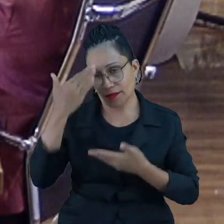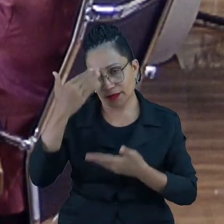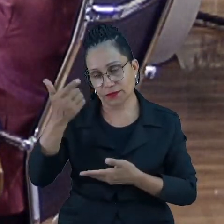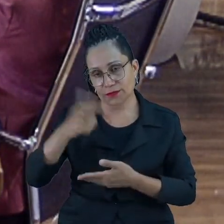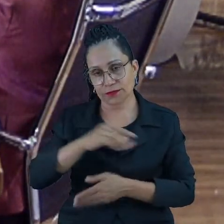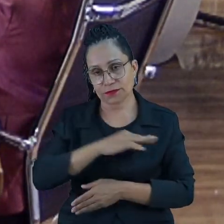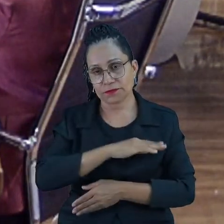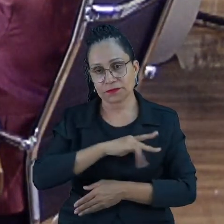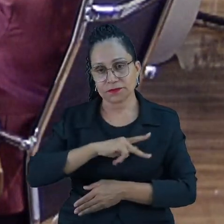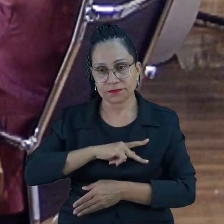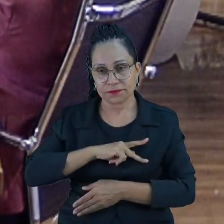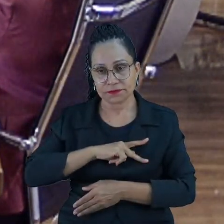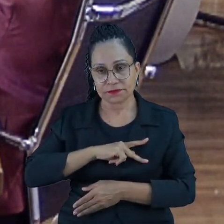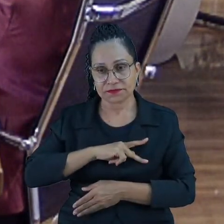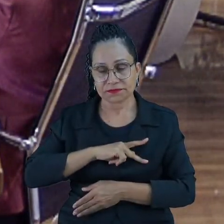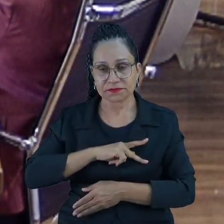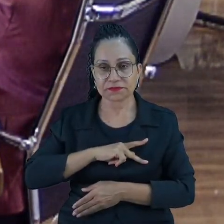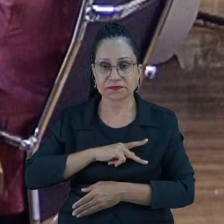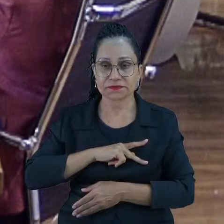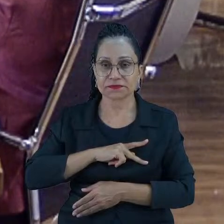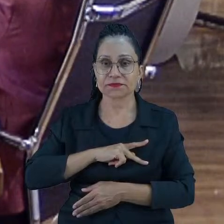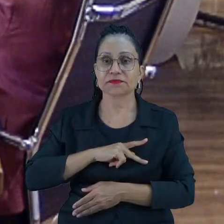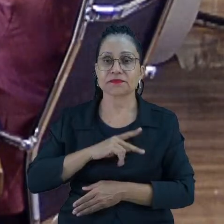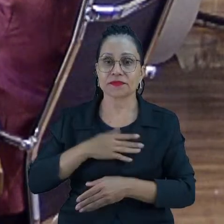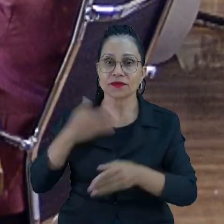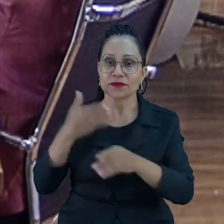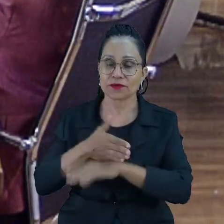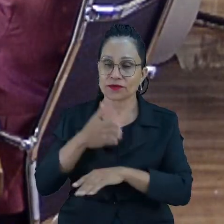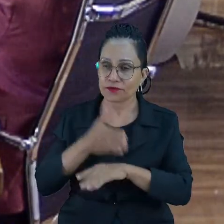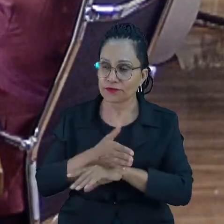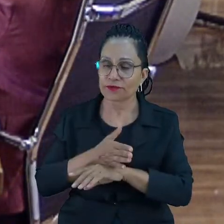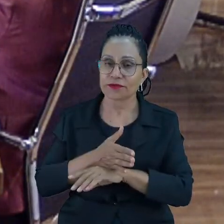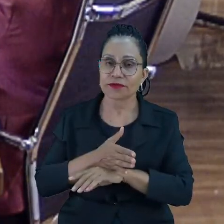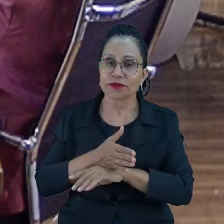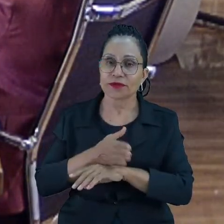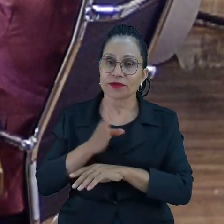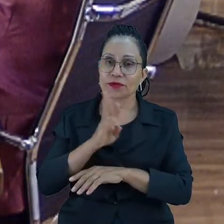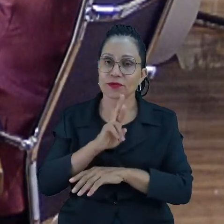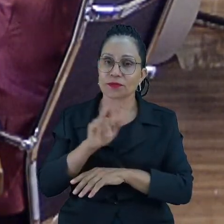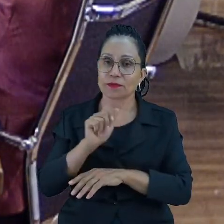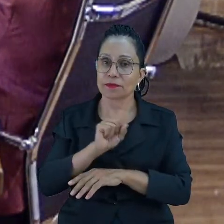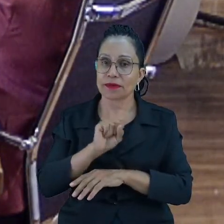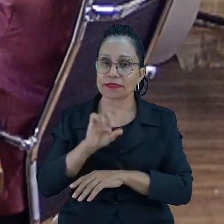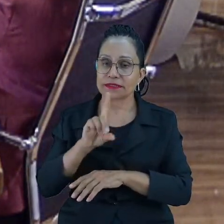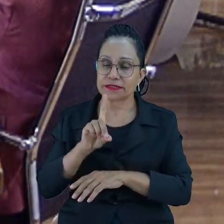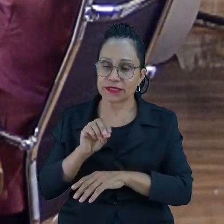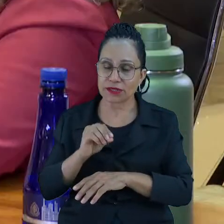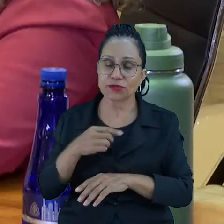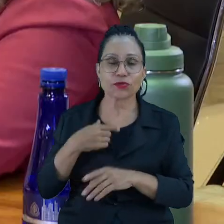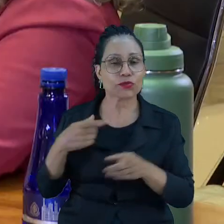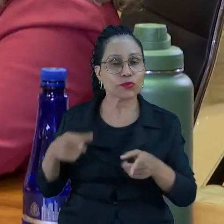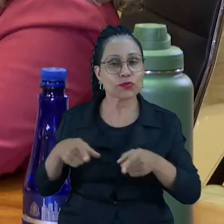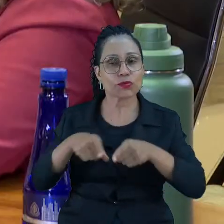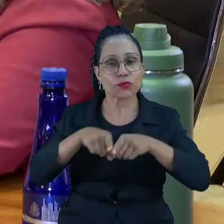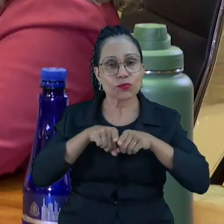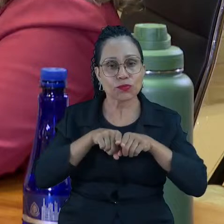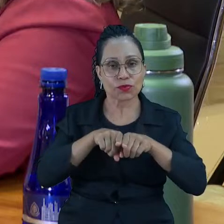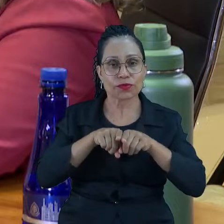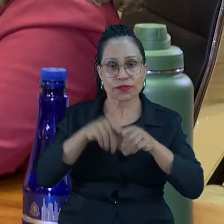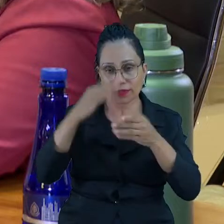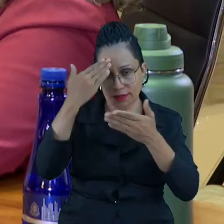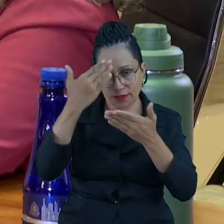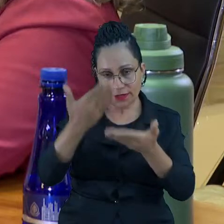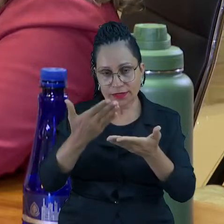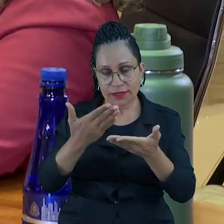Ministério Público, que além de frequentarem o Brasil, nós somos parceiros. Queria agradecer todo o